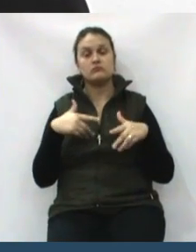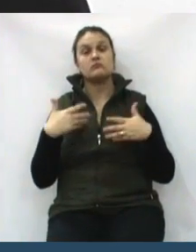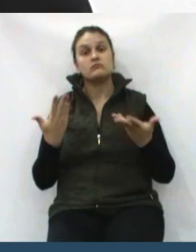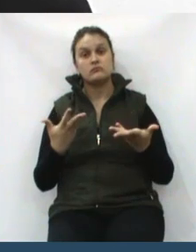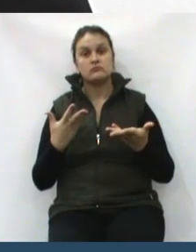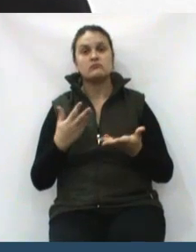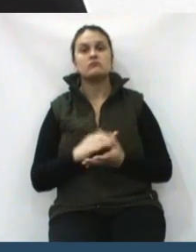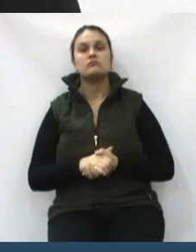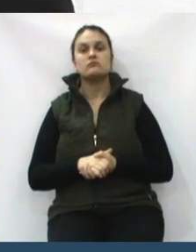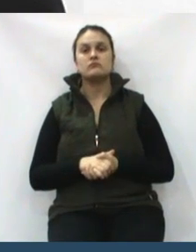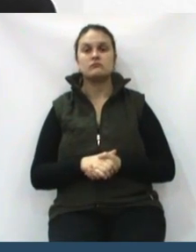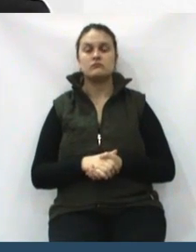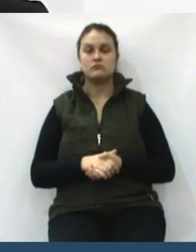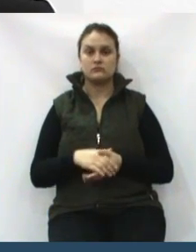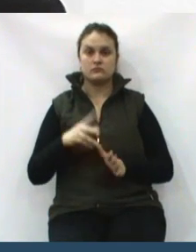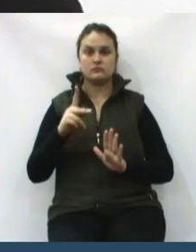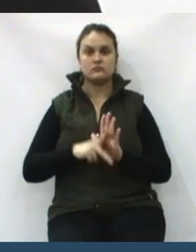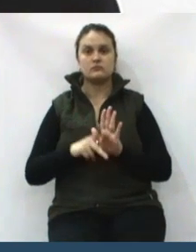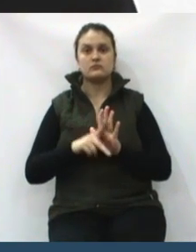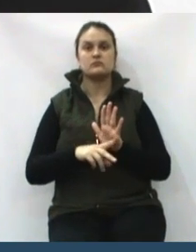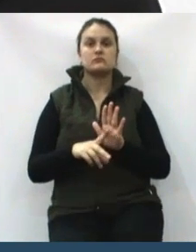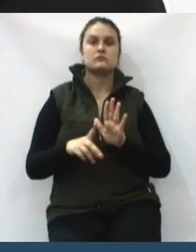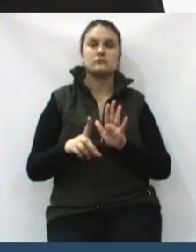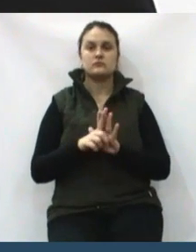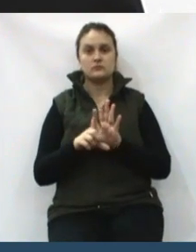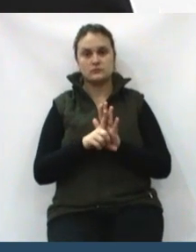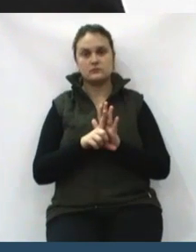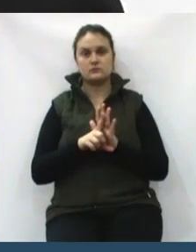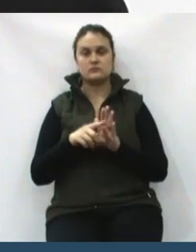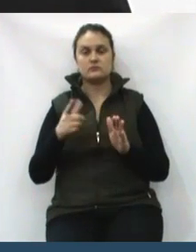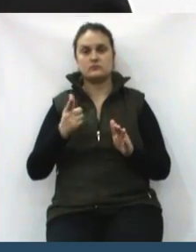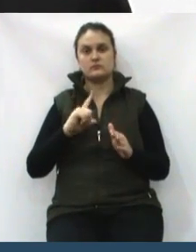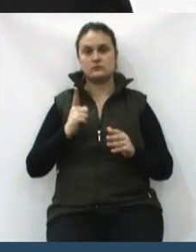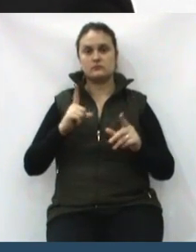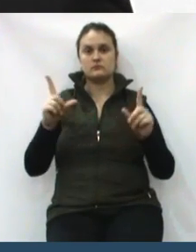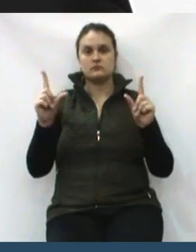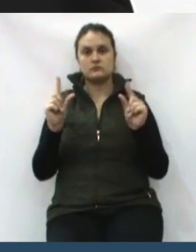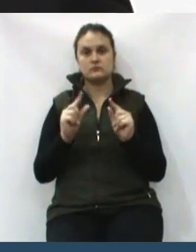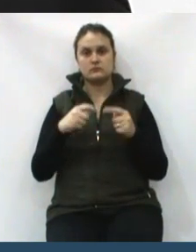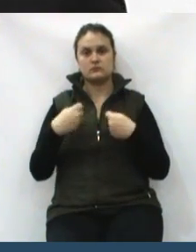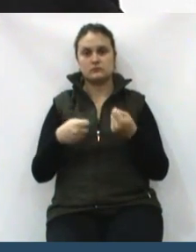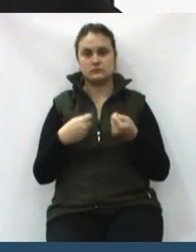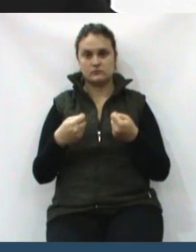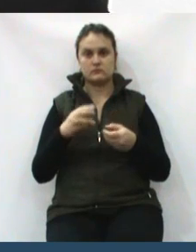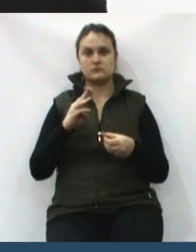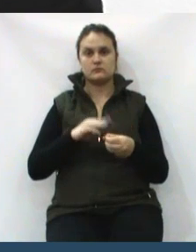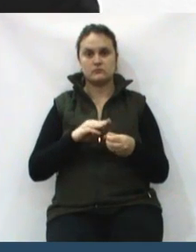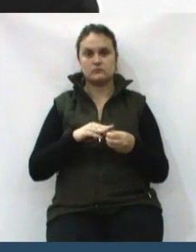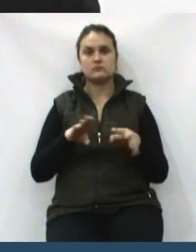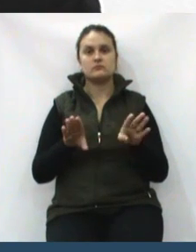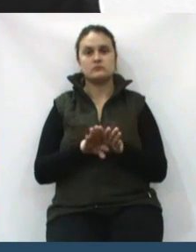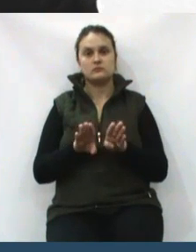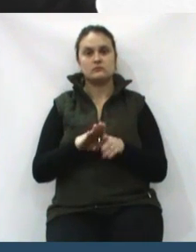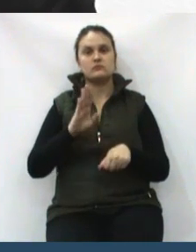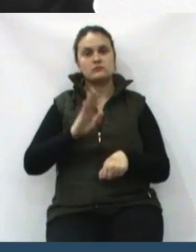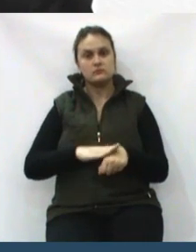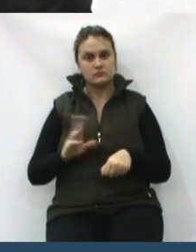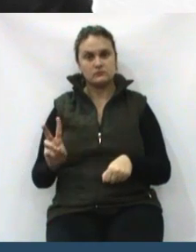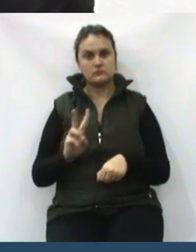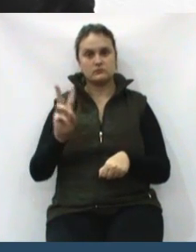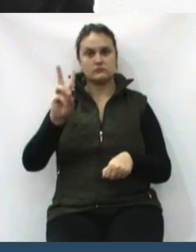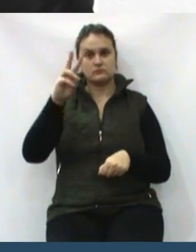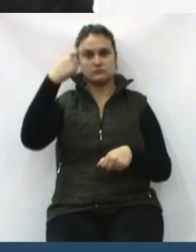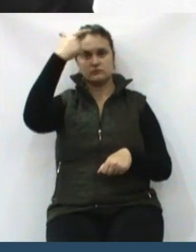Então, esse projeto de lei, além de trazer uma economia grande para o município, ele vai valorizar